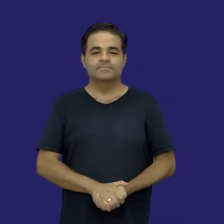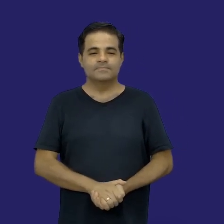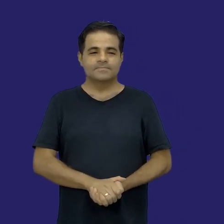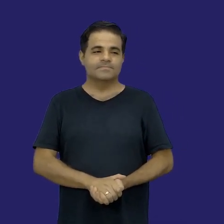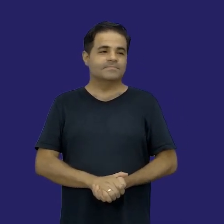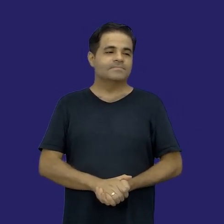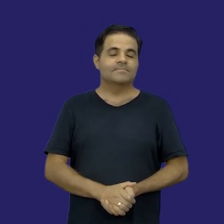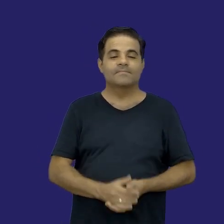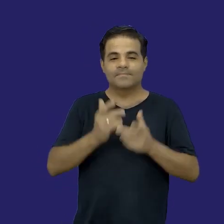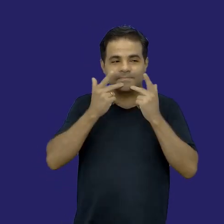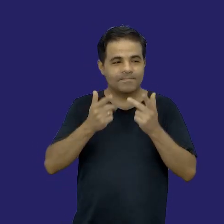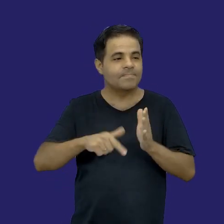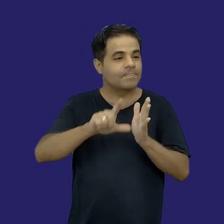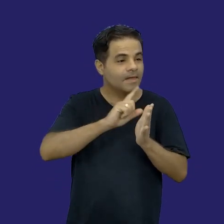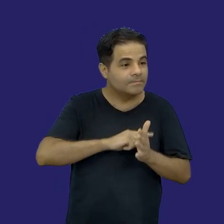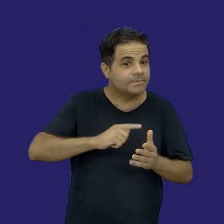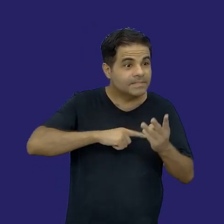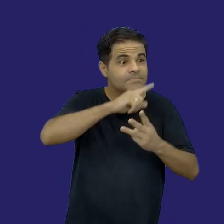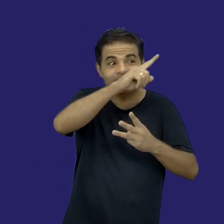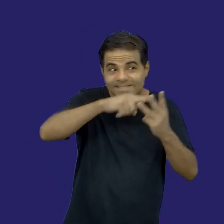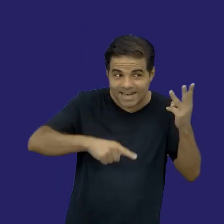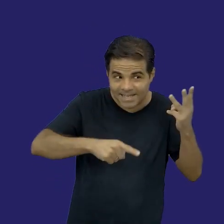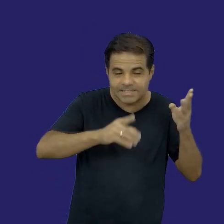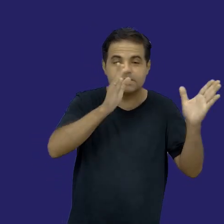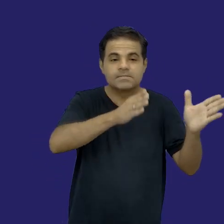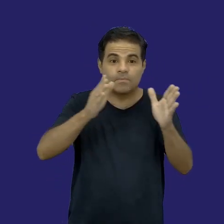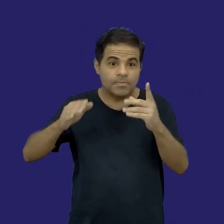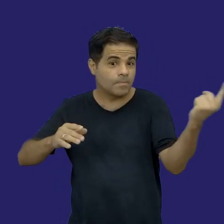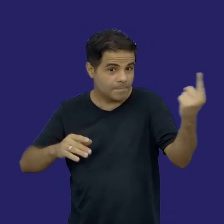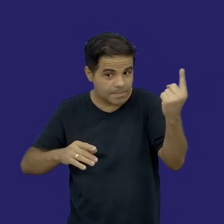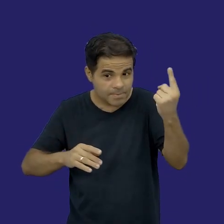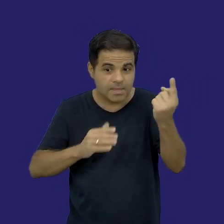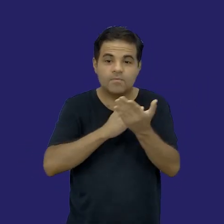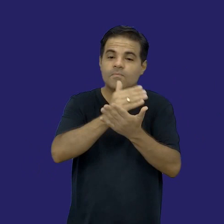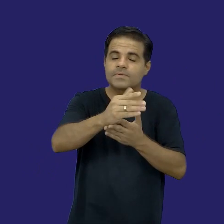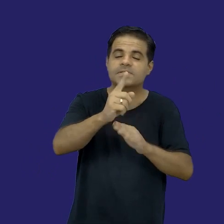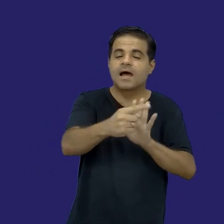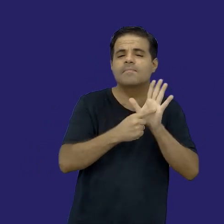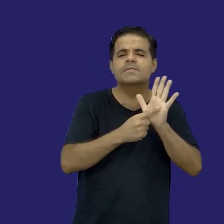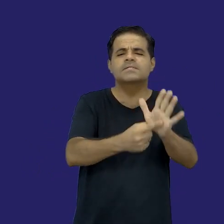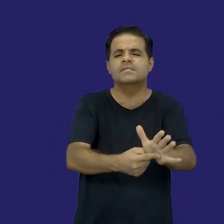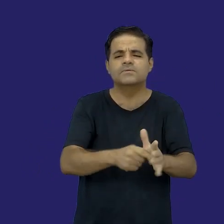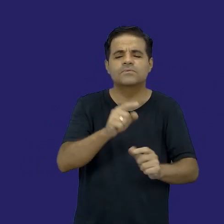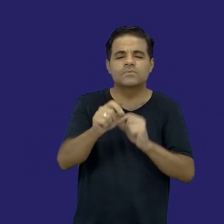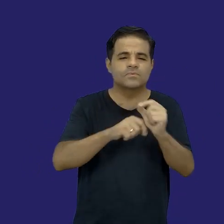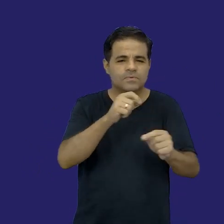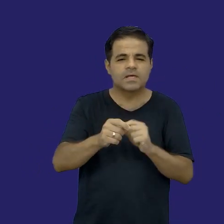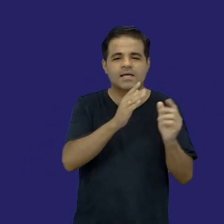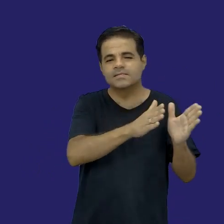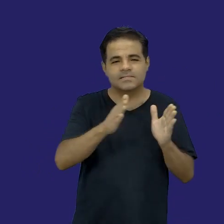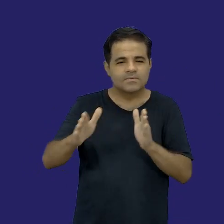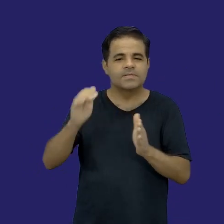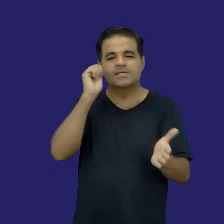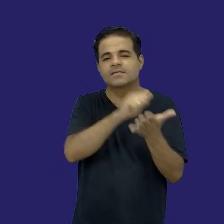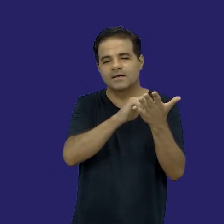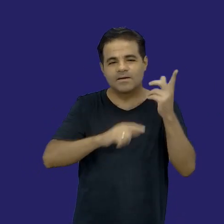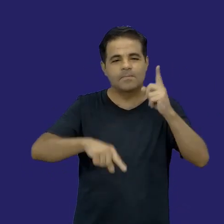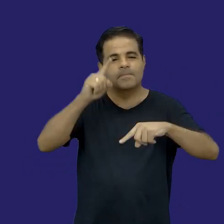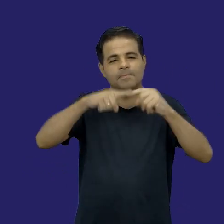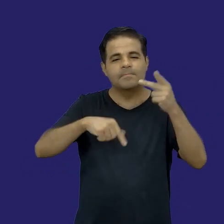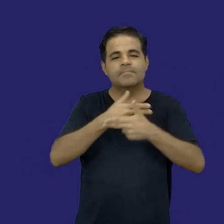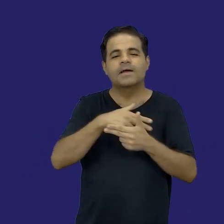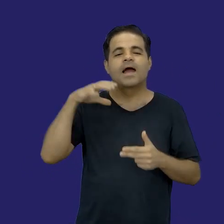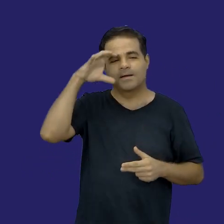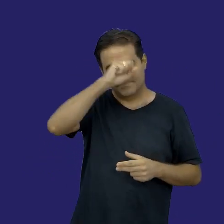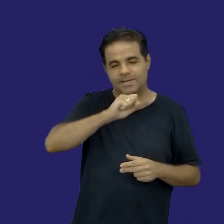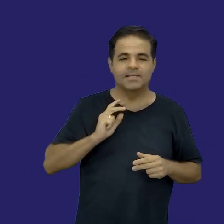Então, como eu disse, nós temos 3 momentos. Vamos iniciar esse primeiro momento apresentando a sequência de atividades do material Aprender